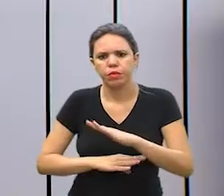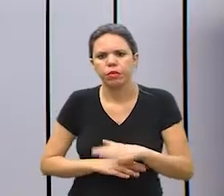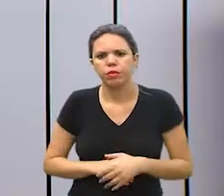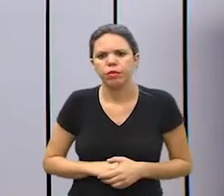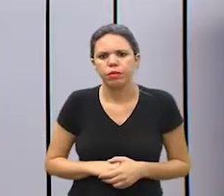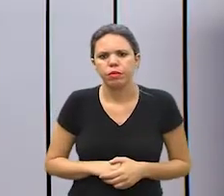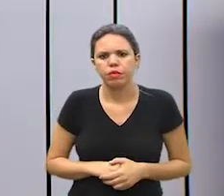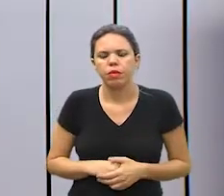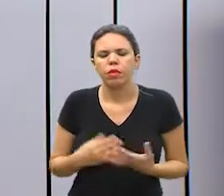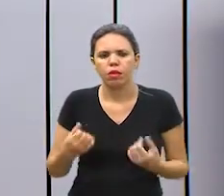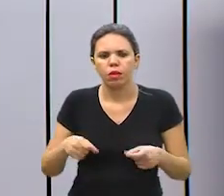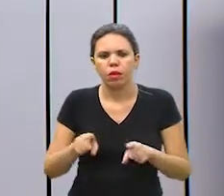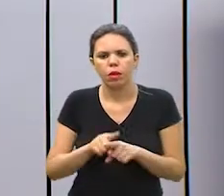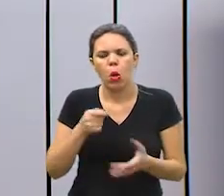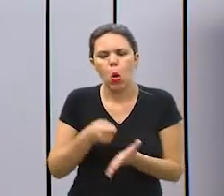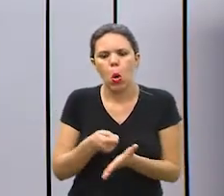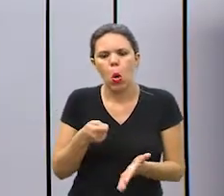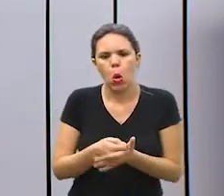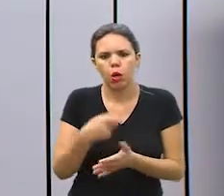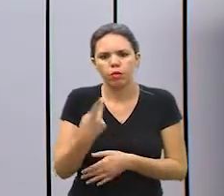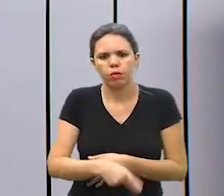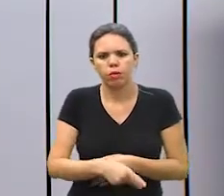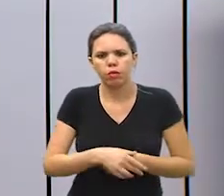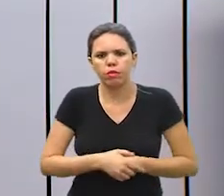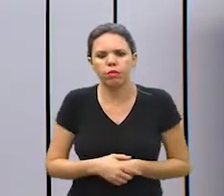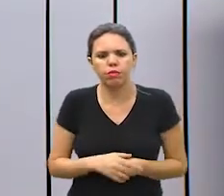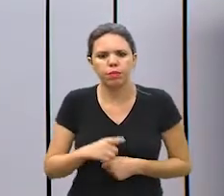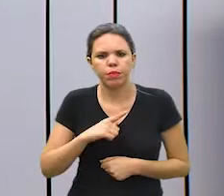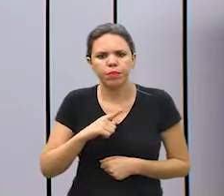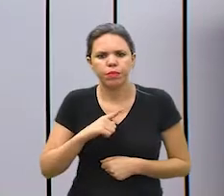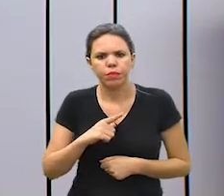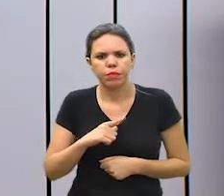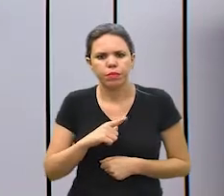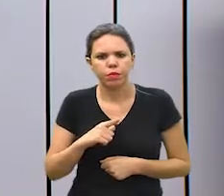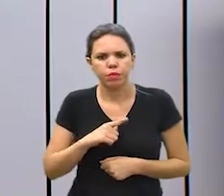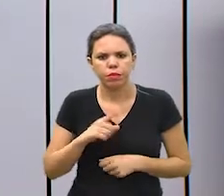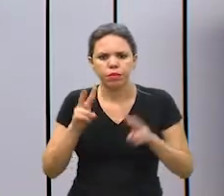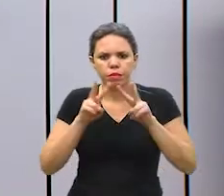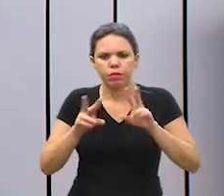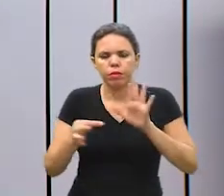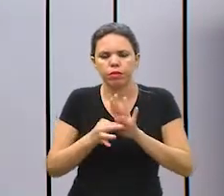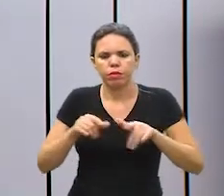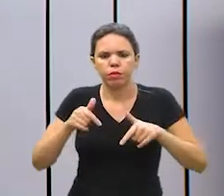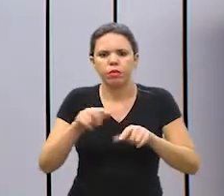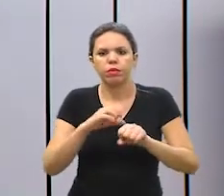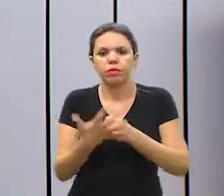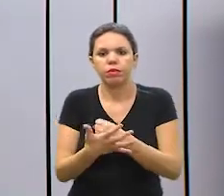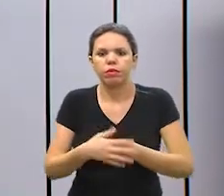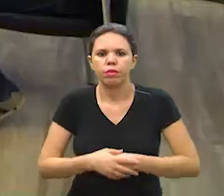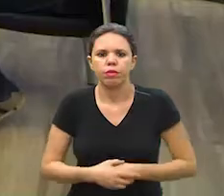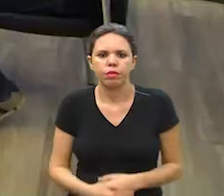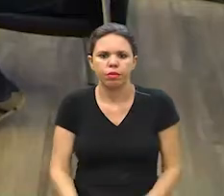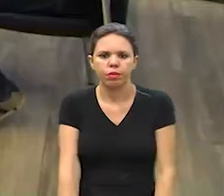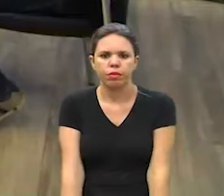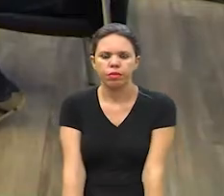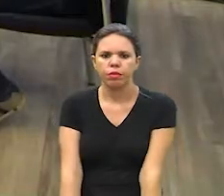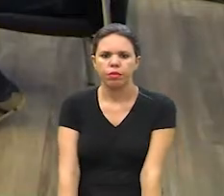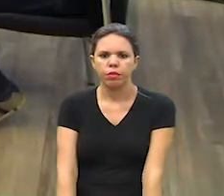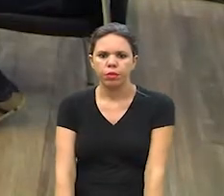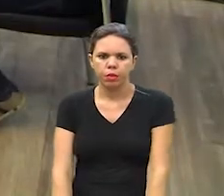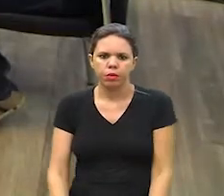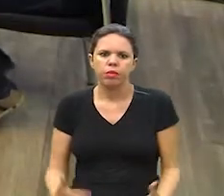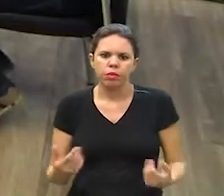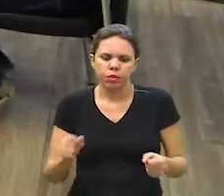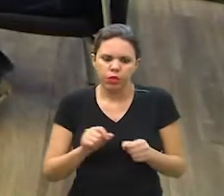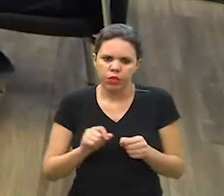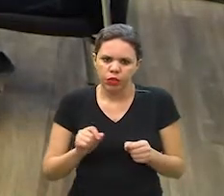se furtou aquilo que é obrigação dela, né? Ter aí toda uma visão do enfrentamento dessa pandemia. Vamos estar fazendo